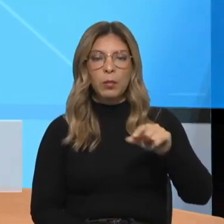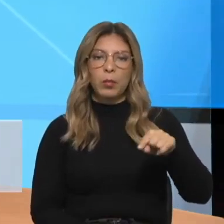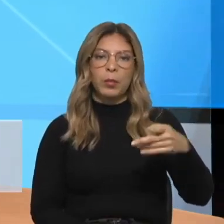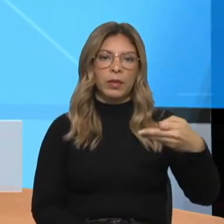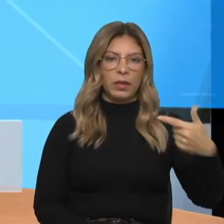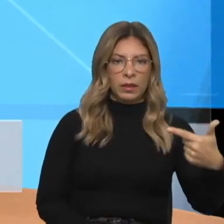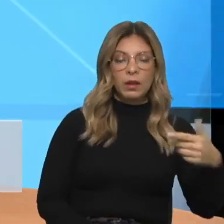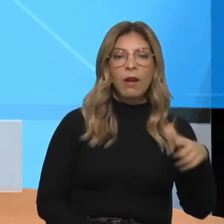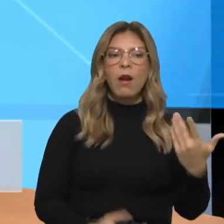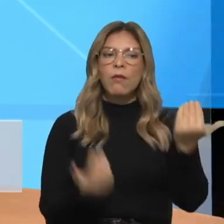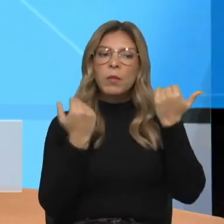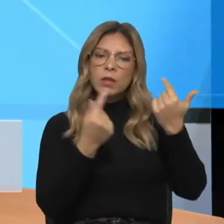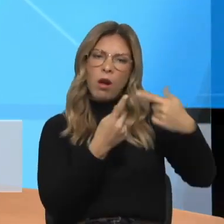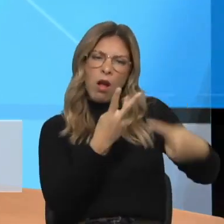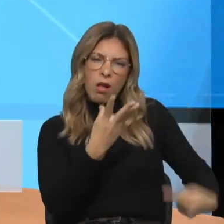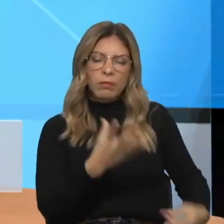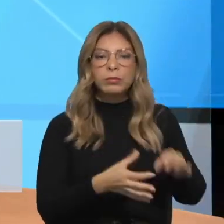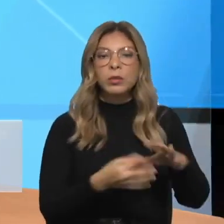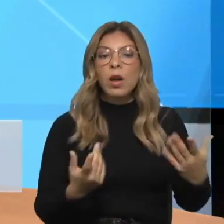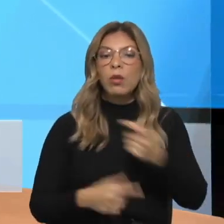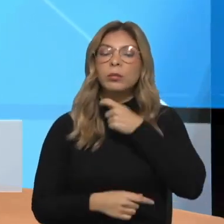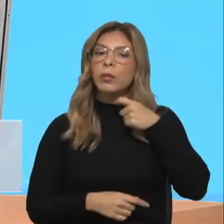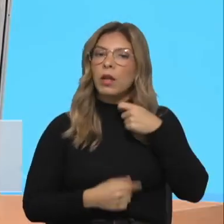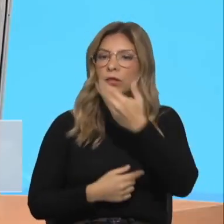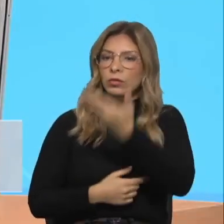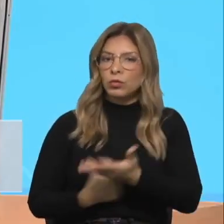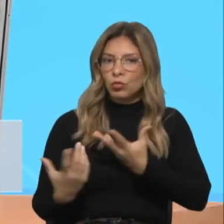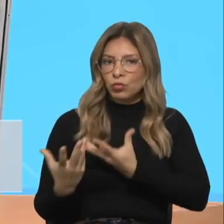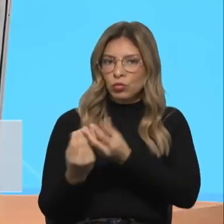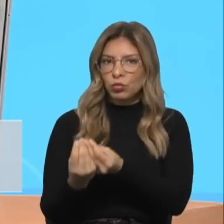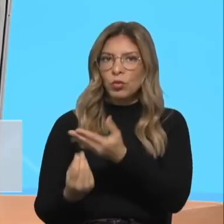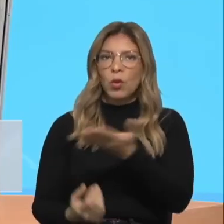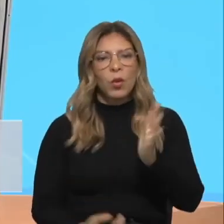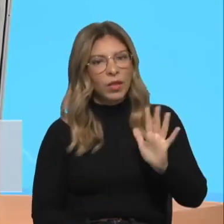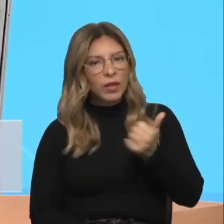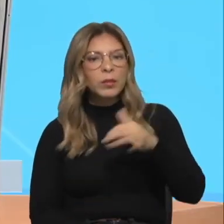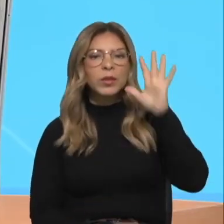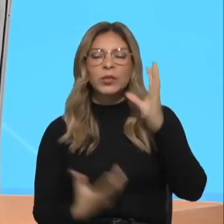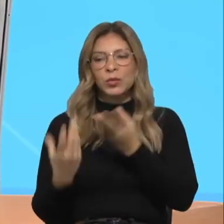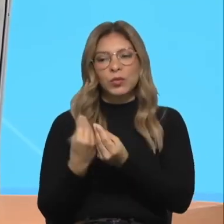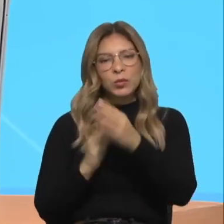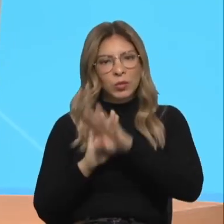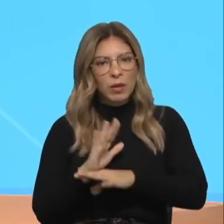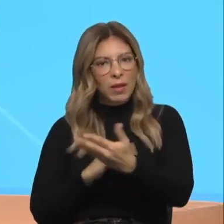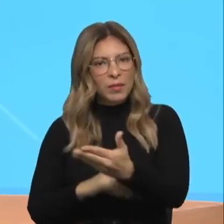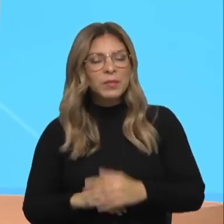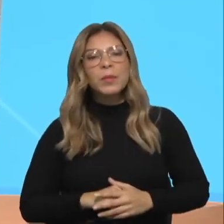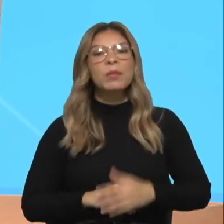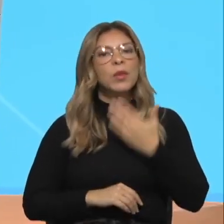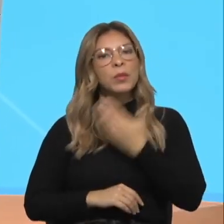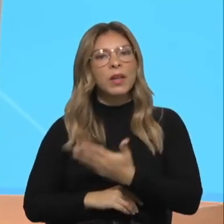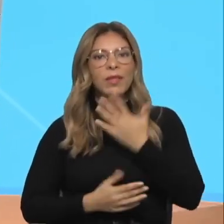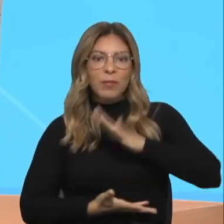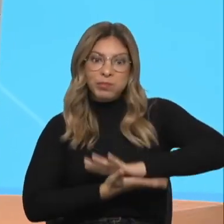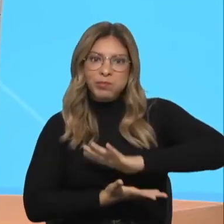Recebemos agora no programa Eclésia o padre jesuíta José Frazão Correia. Olá, boa tarde, obrigada por estar na nossa companhia e obrigada por esta